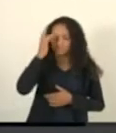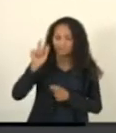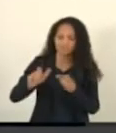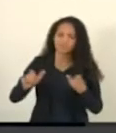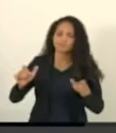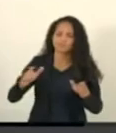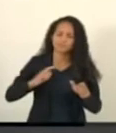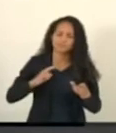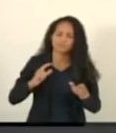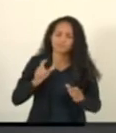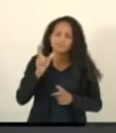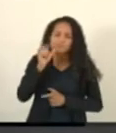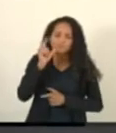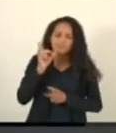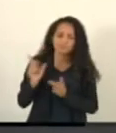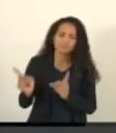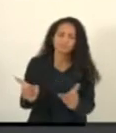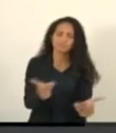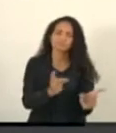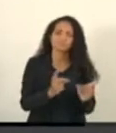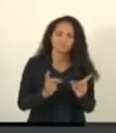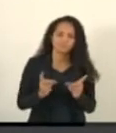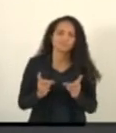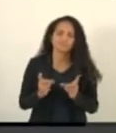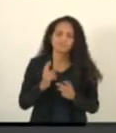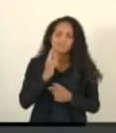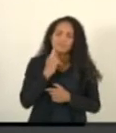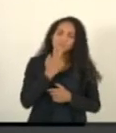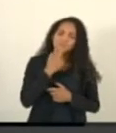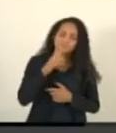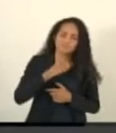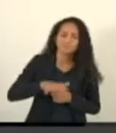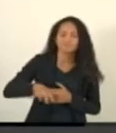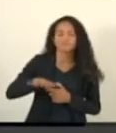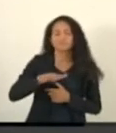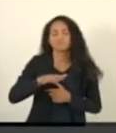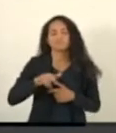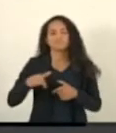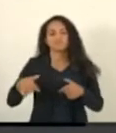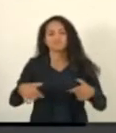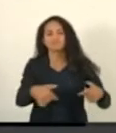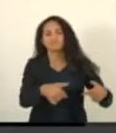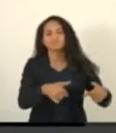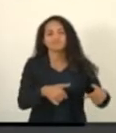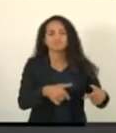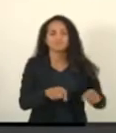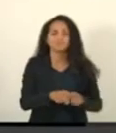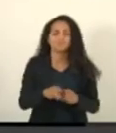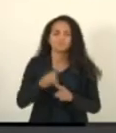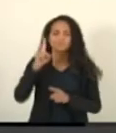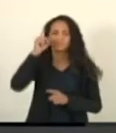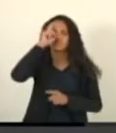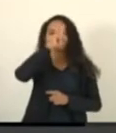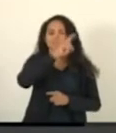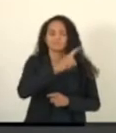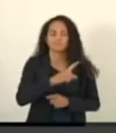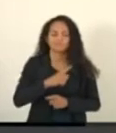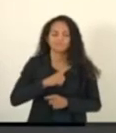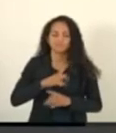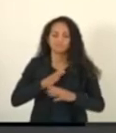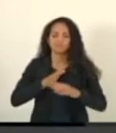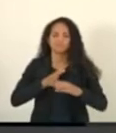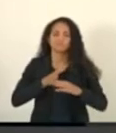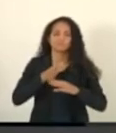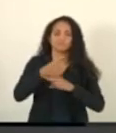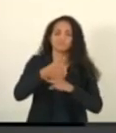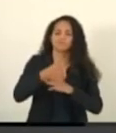seu comércio, têm as suas áreas de ação, mas têm a dificuldade de chegar